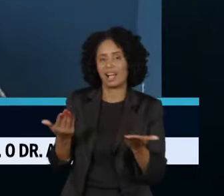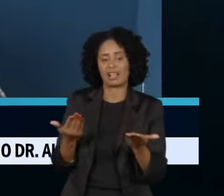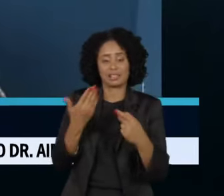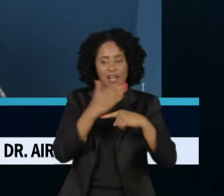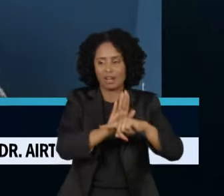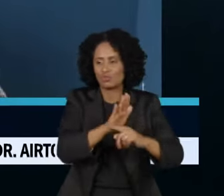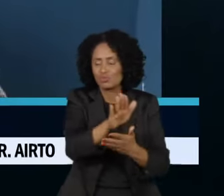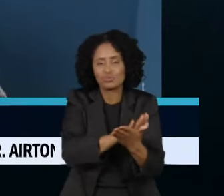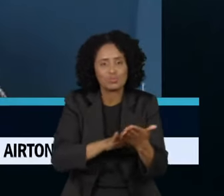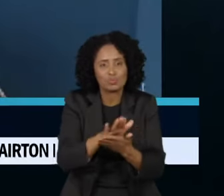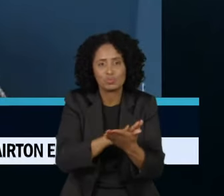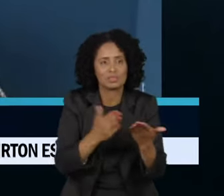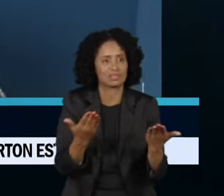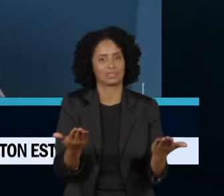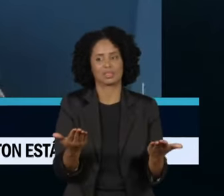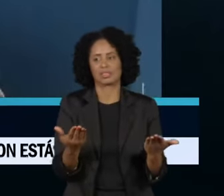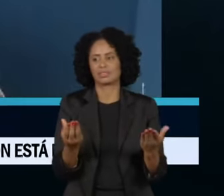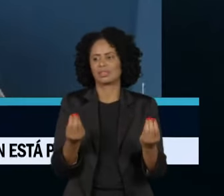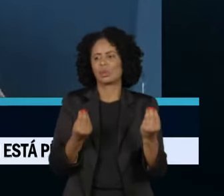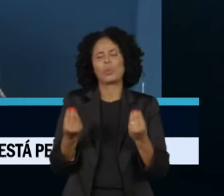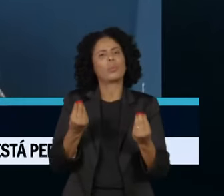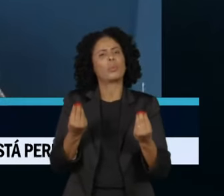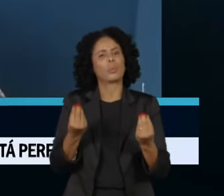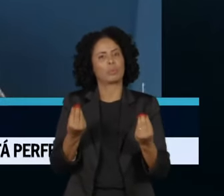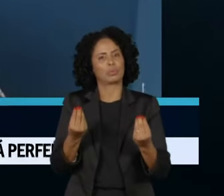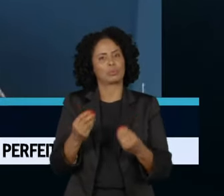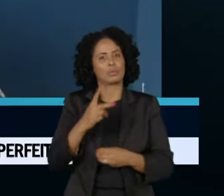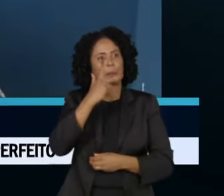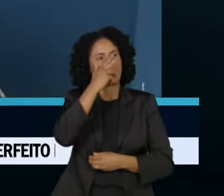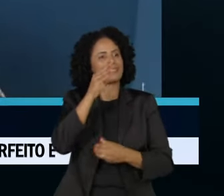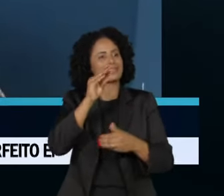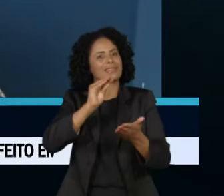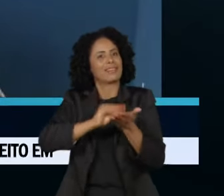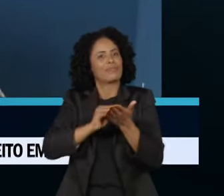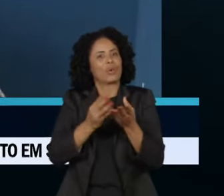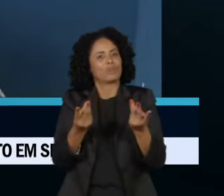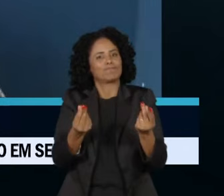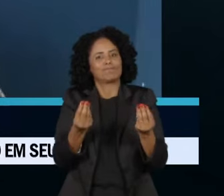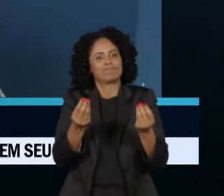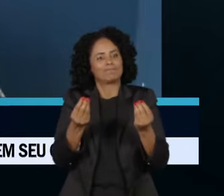tentar orientar de maneira mais focalizada, de maneira mais